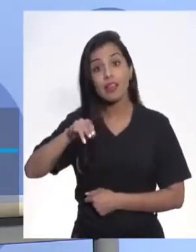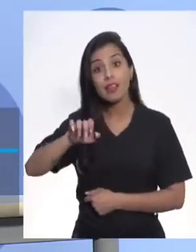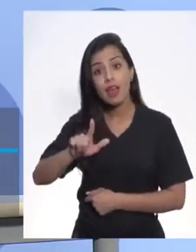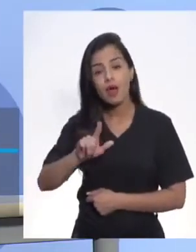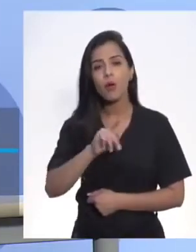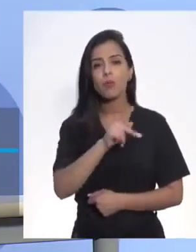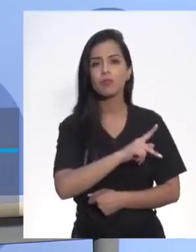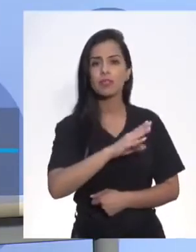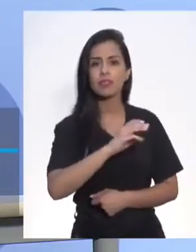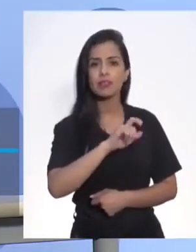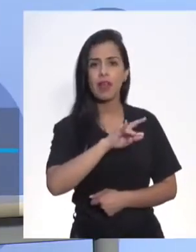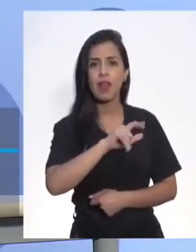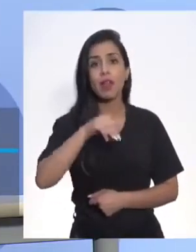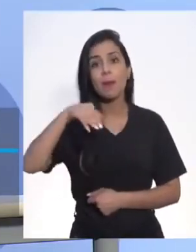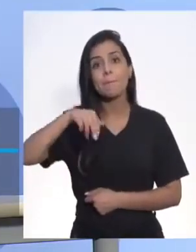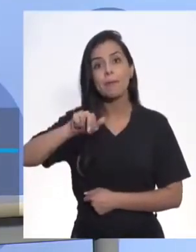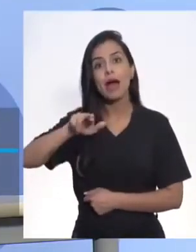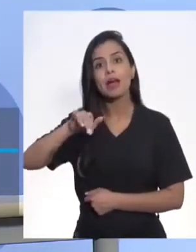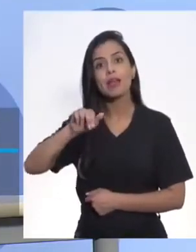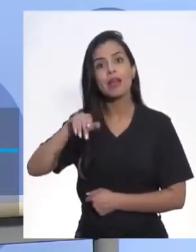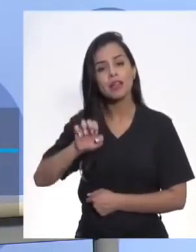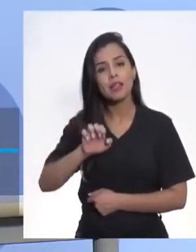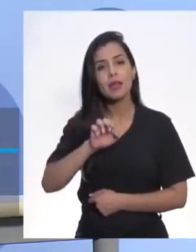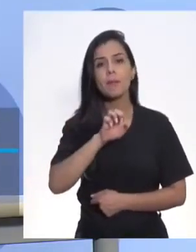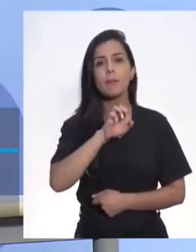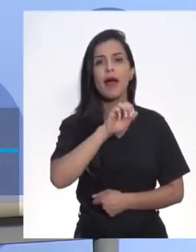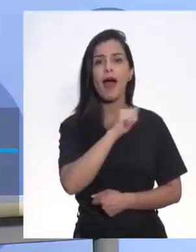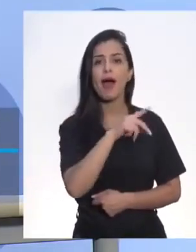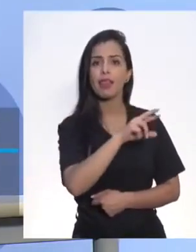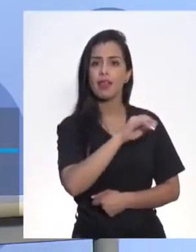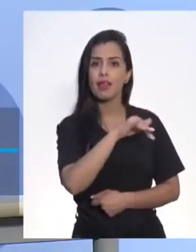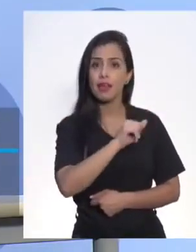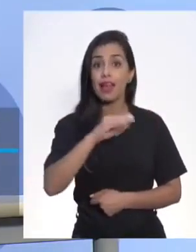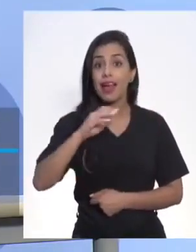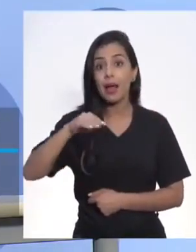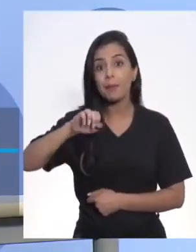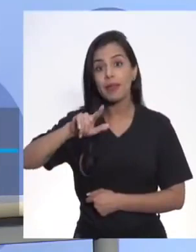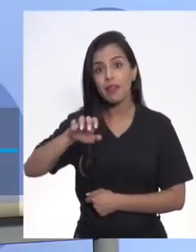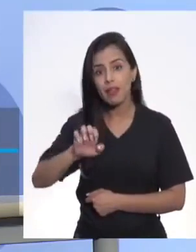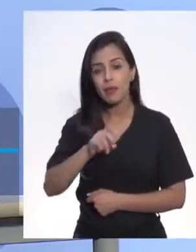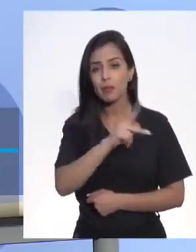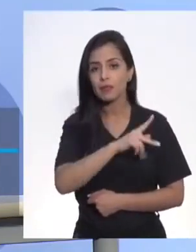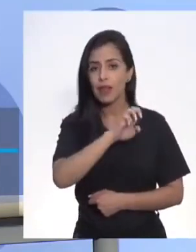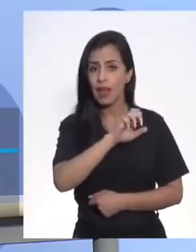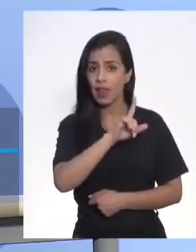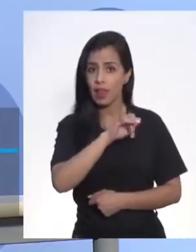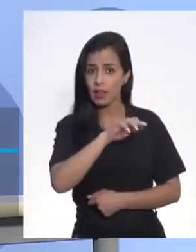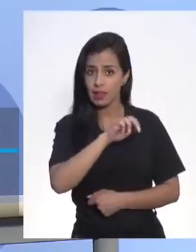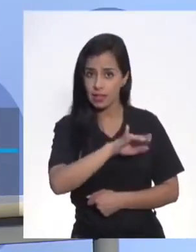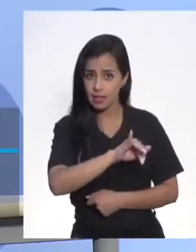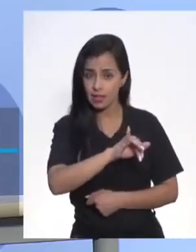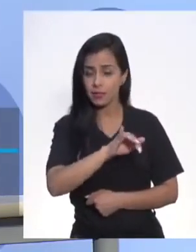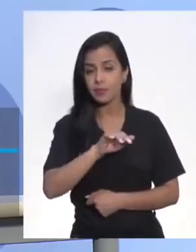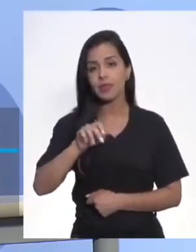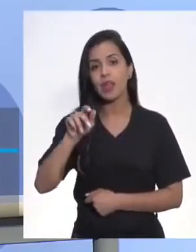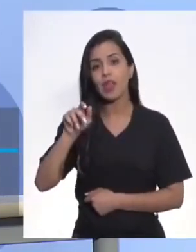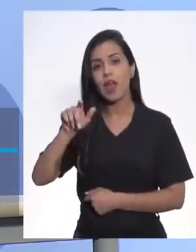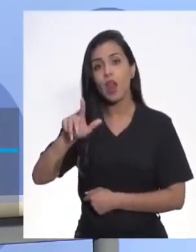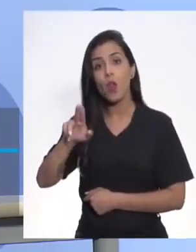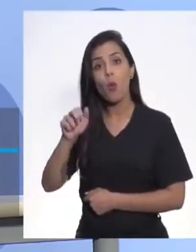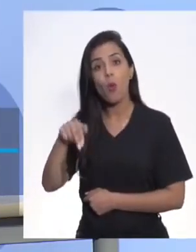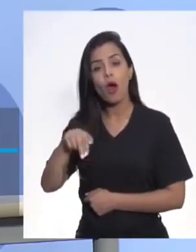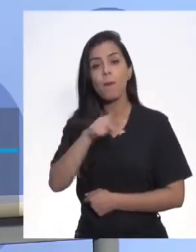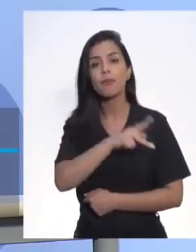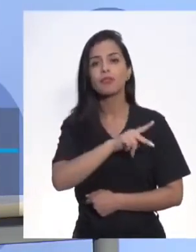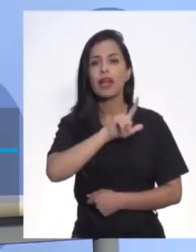Célia, a Mariane, da professora Adriana, a Camille, da professora Helenir, o Luan, da professora